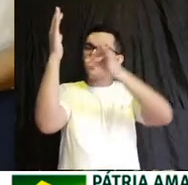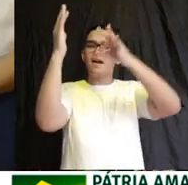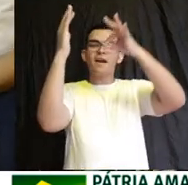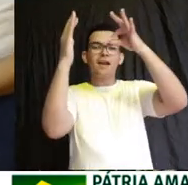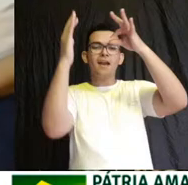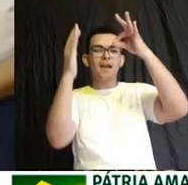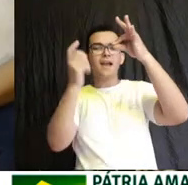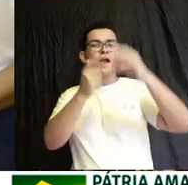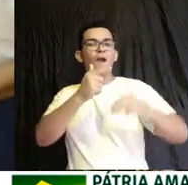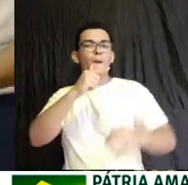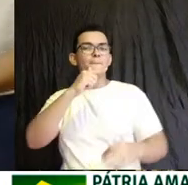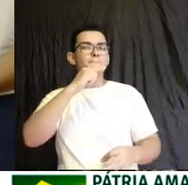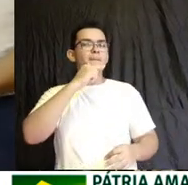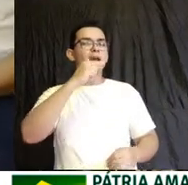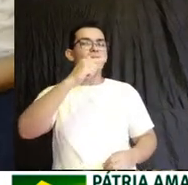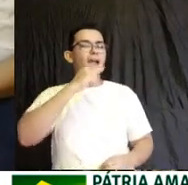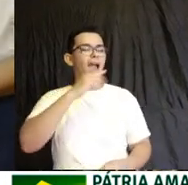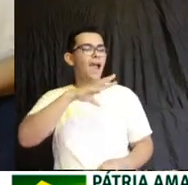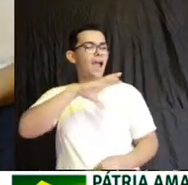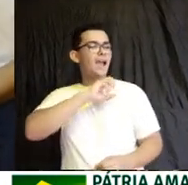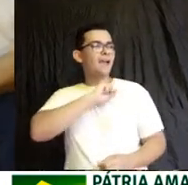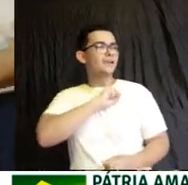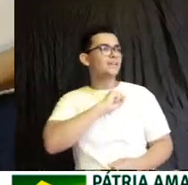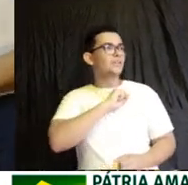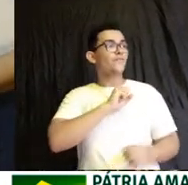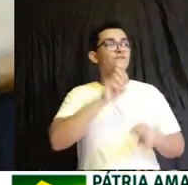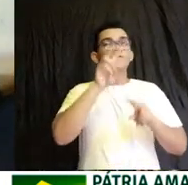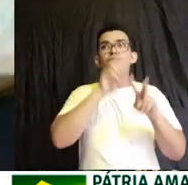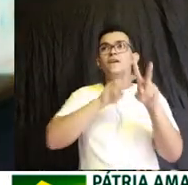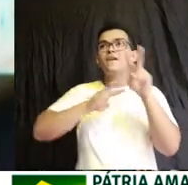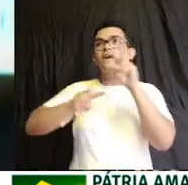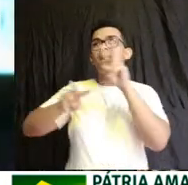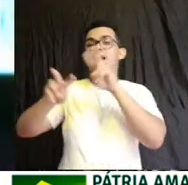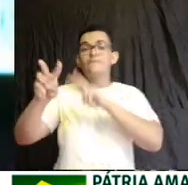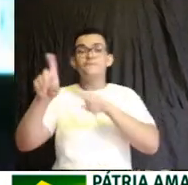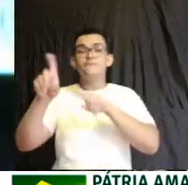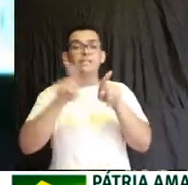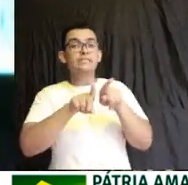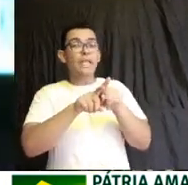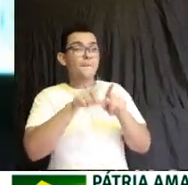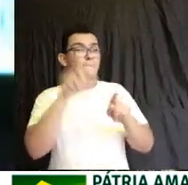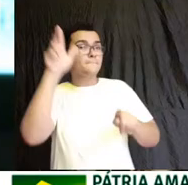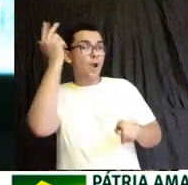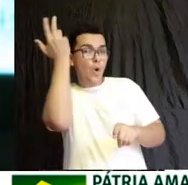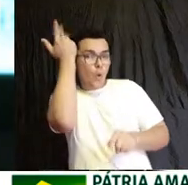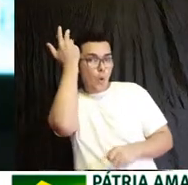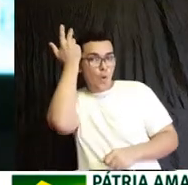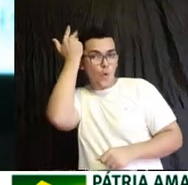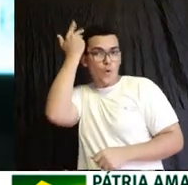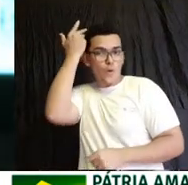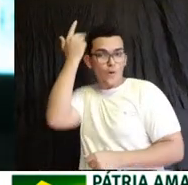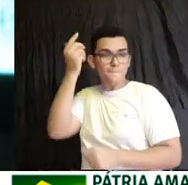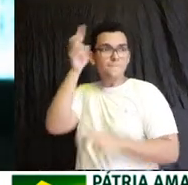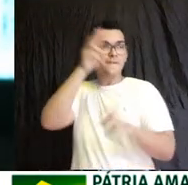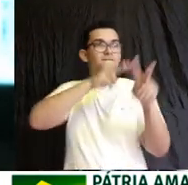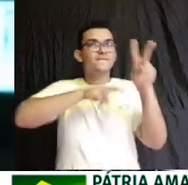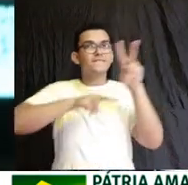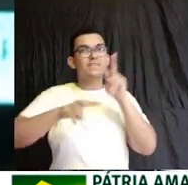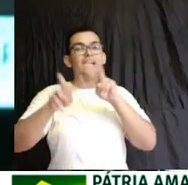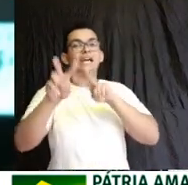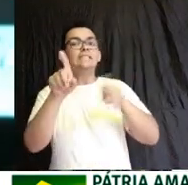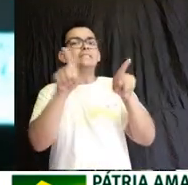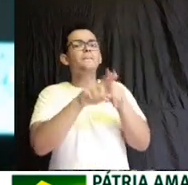teu olhar noto. Beijo travoso de um curcajá. Pele macia, é carne de